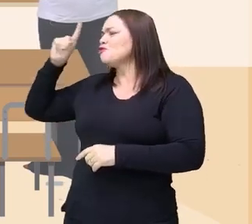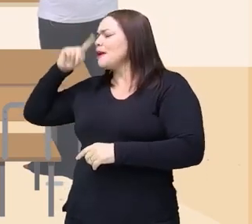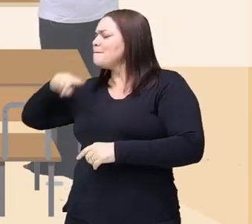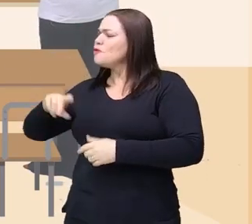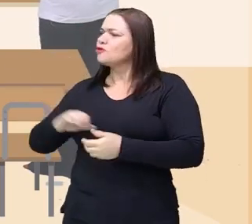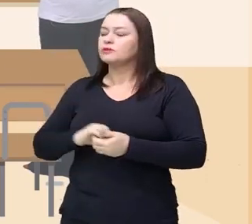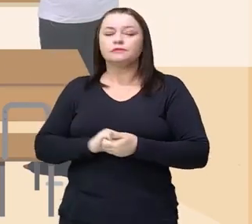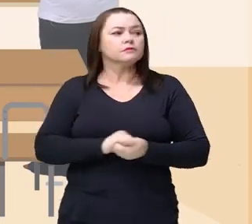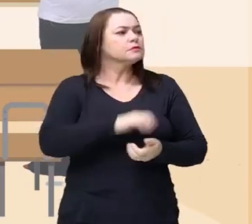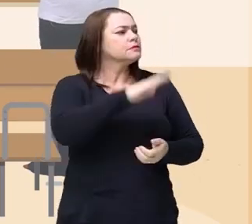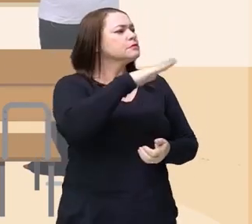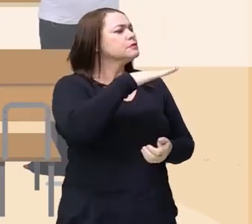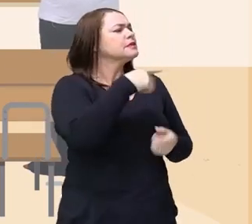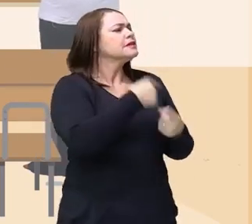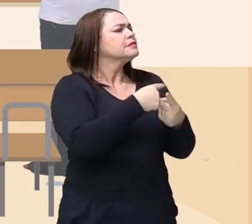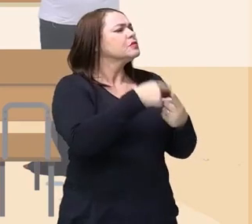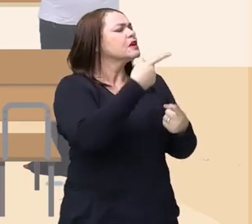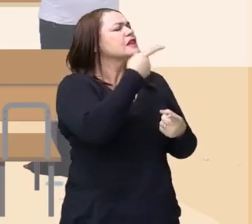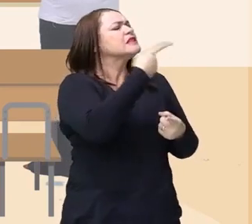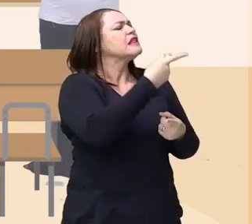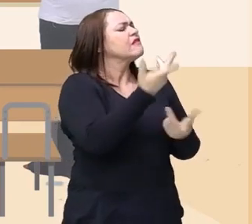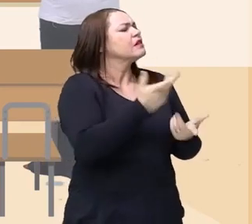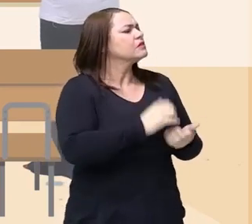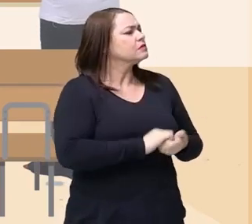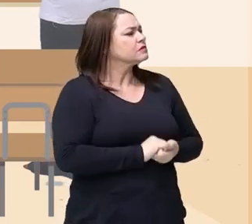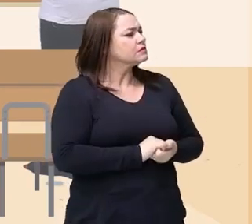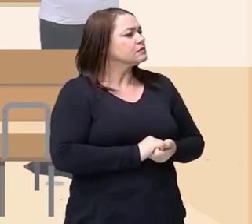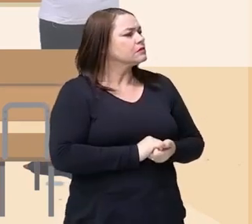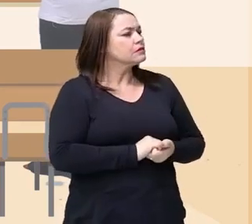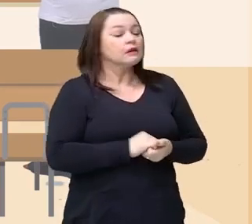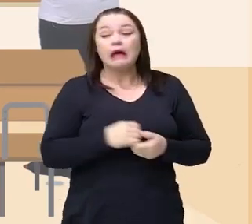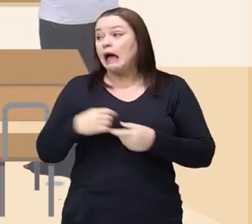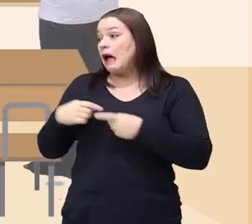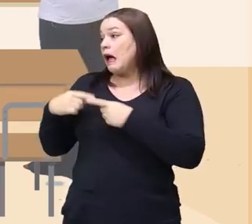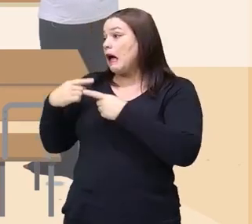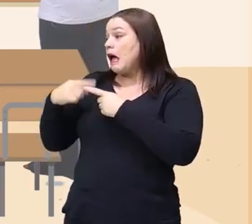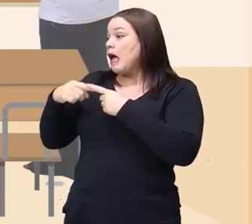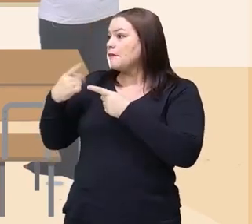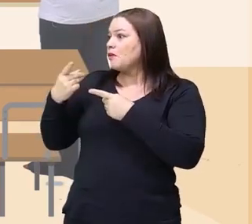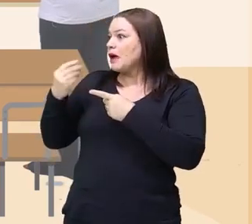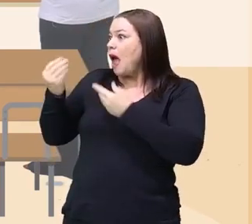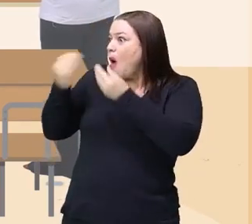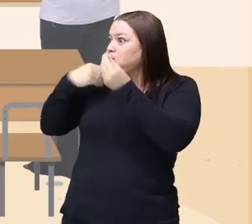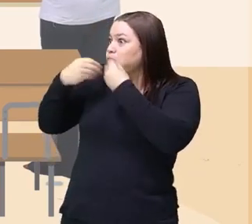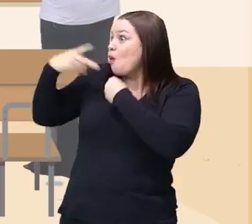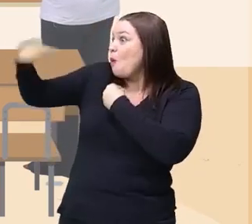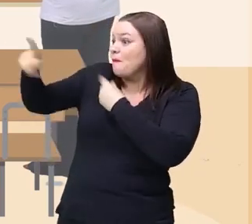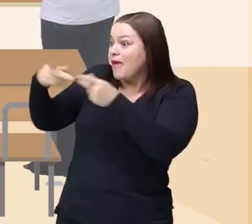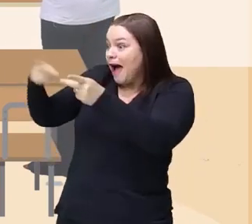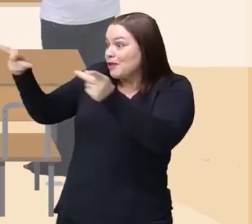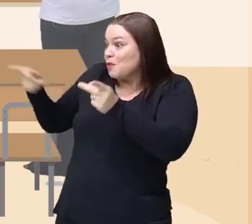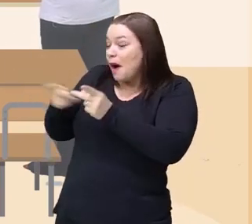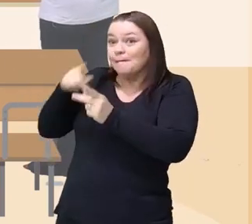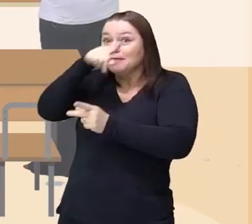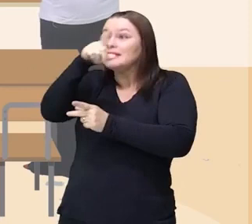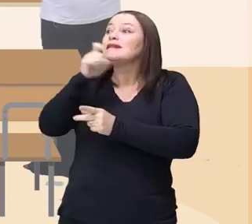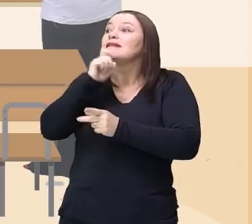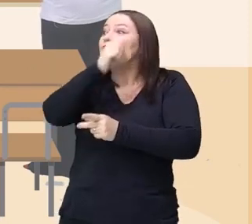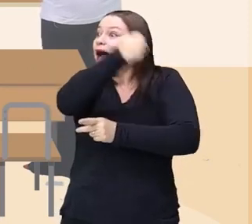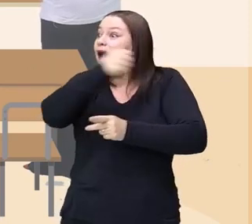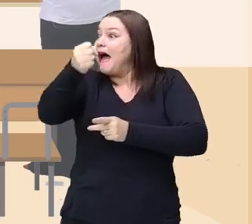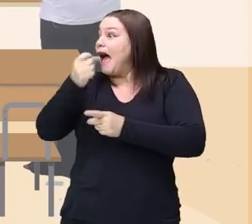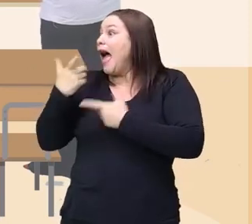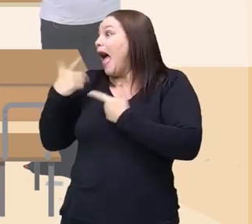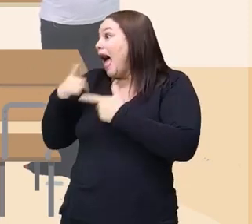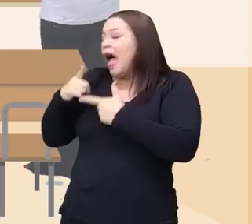puxa. Chiquinho, por que você tá me dizendo isso? É porque eu comi a sua pizza lá na